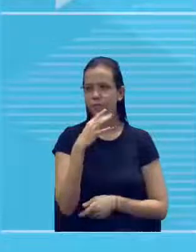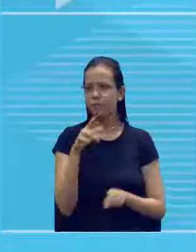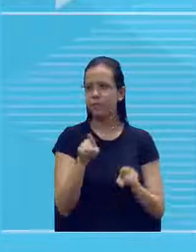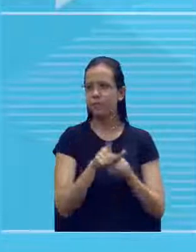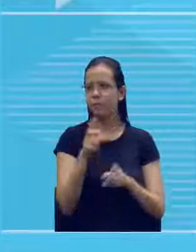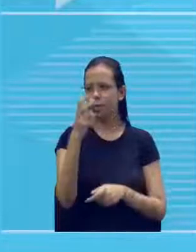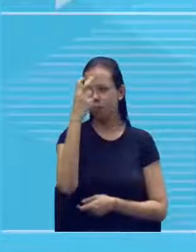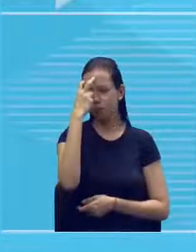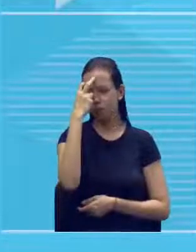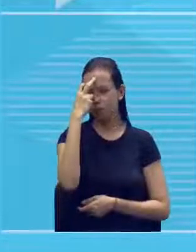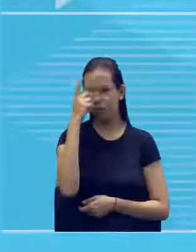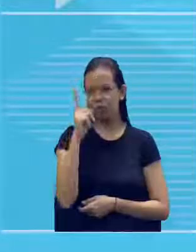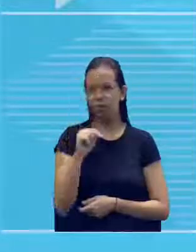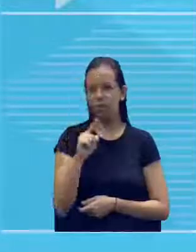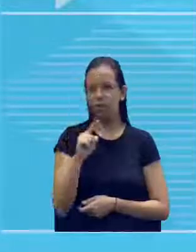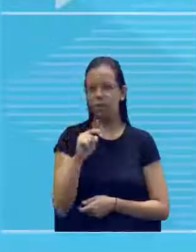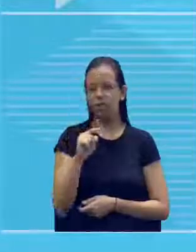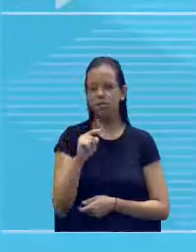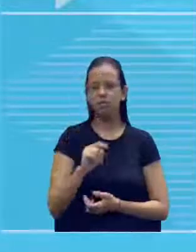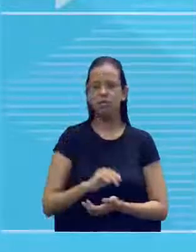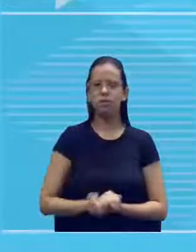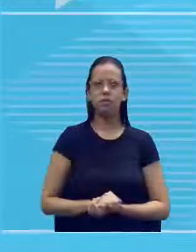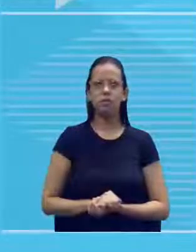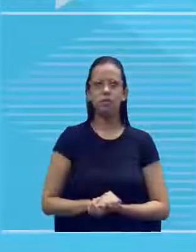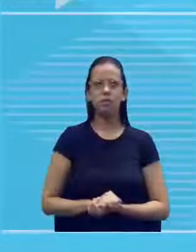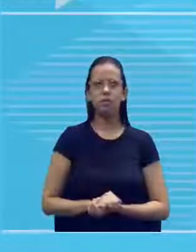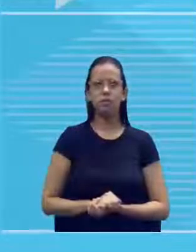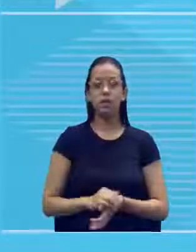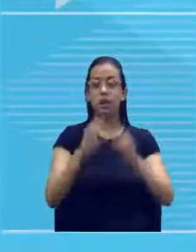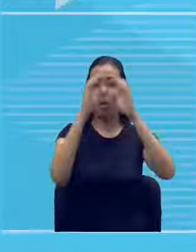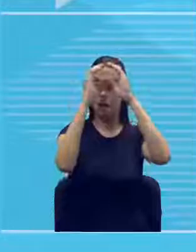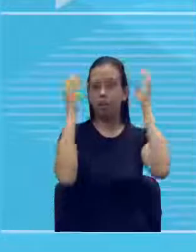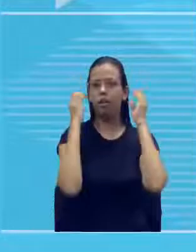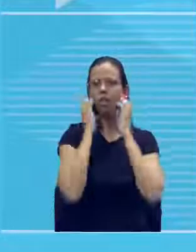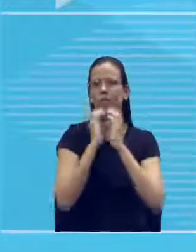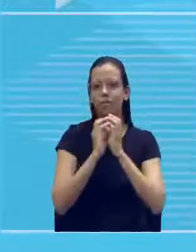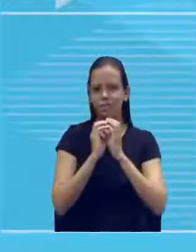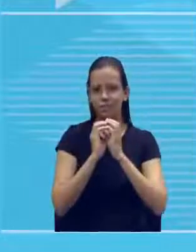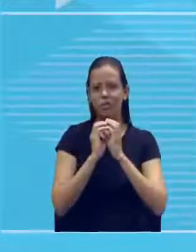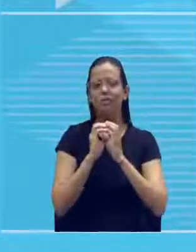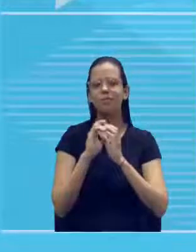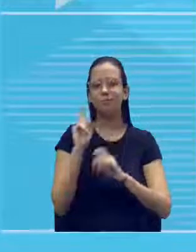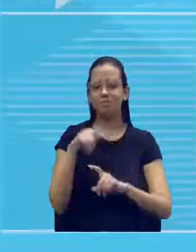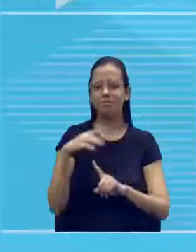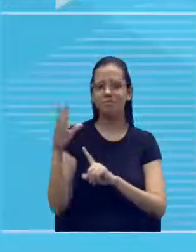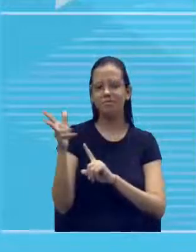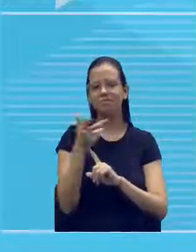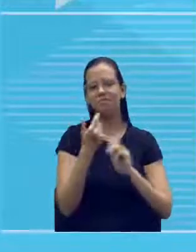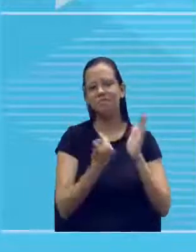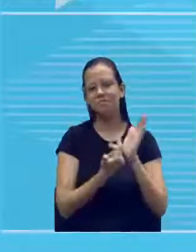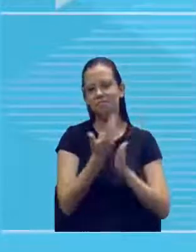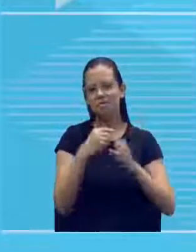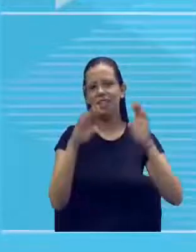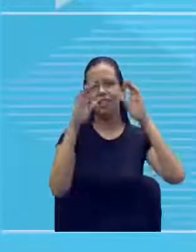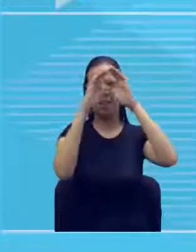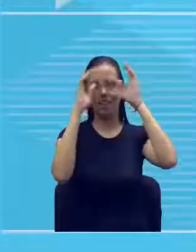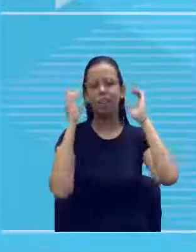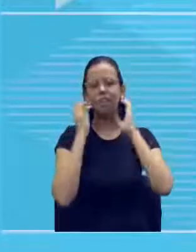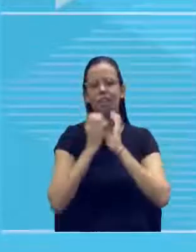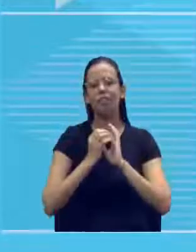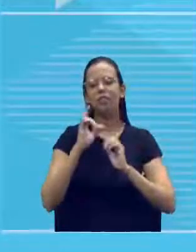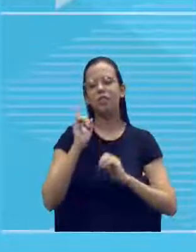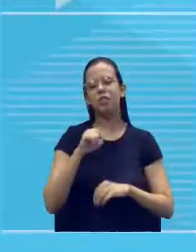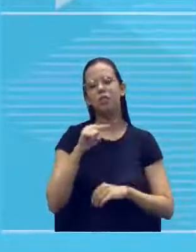cultura, o Leonardo da Vinci, né, o pintor Leonardo da Vinci. E aí ele era um desses